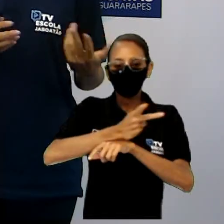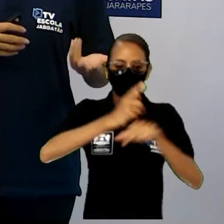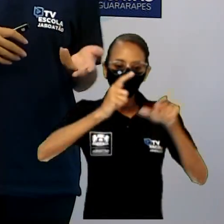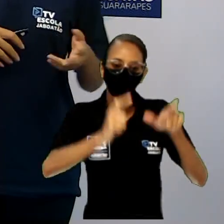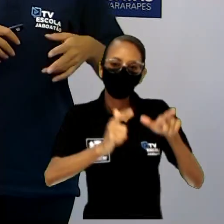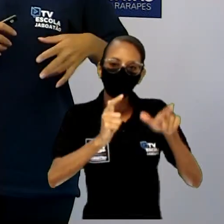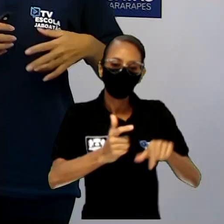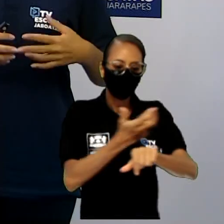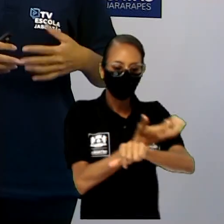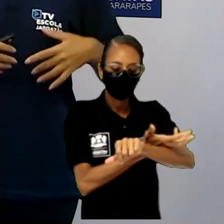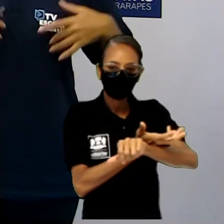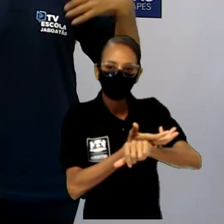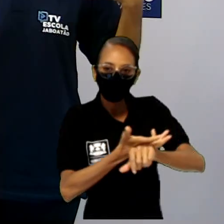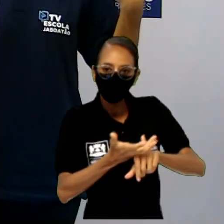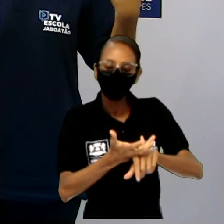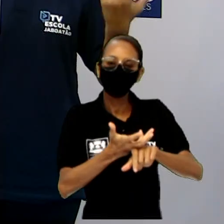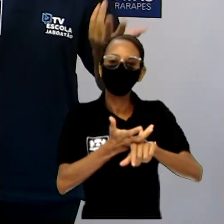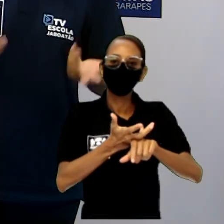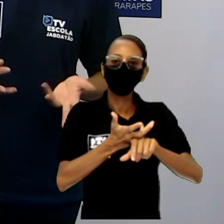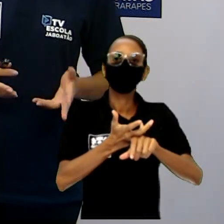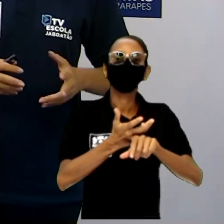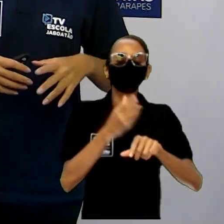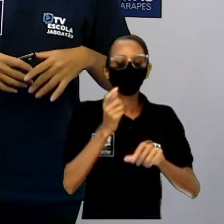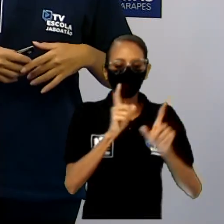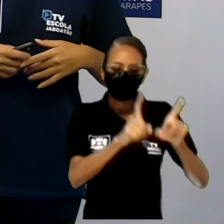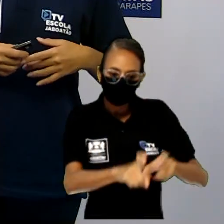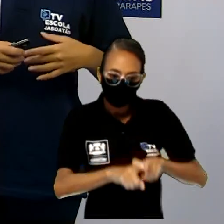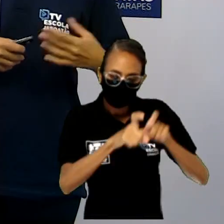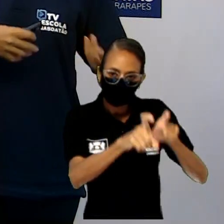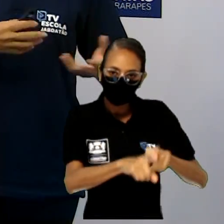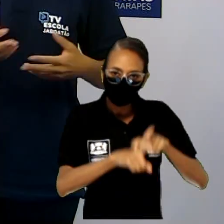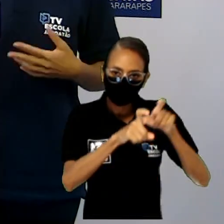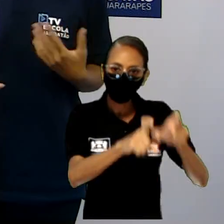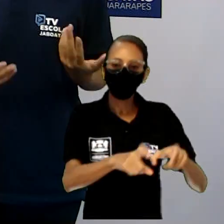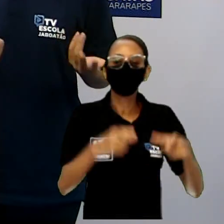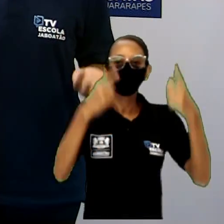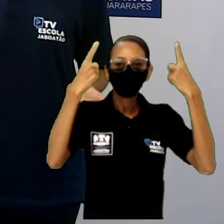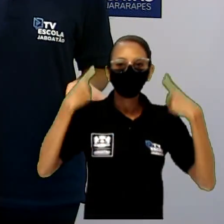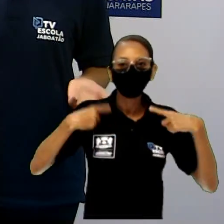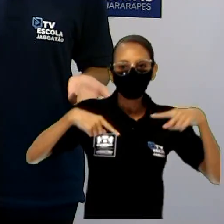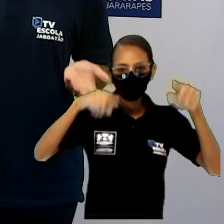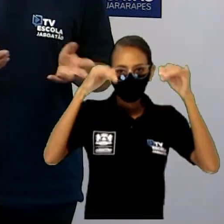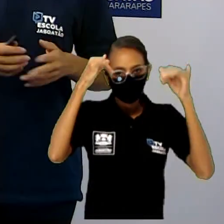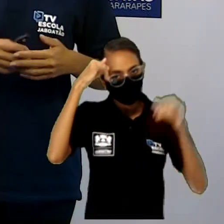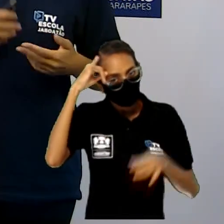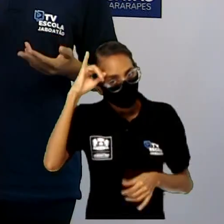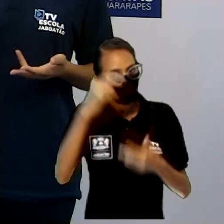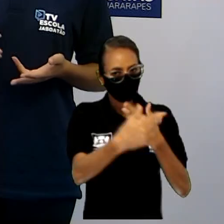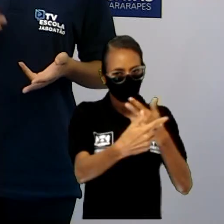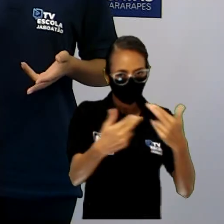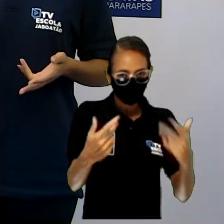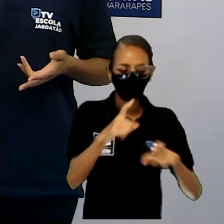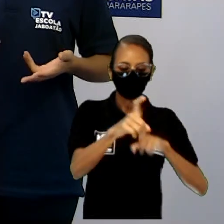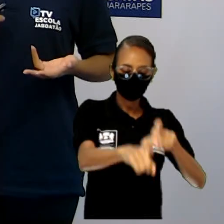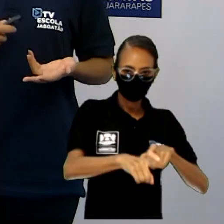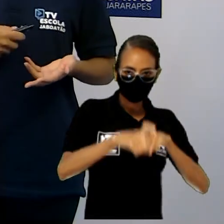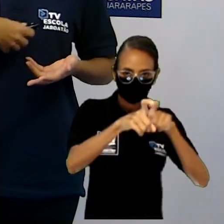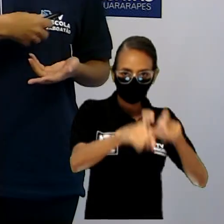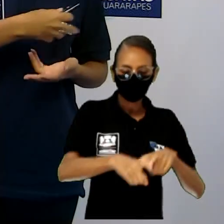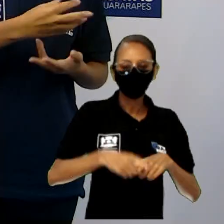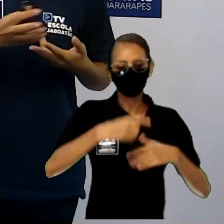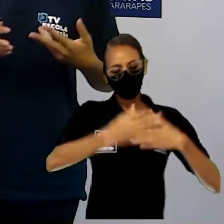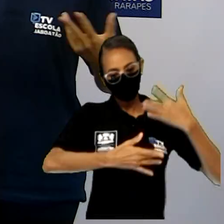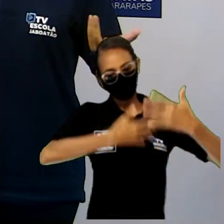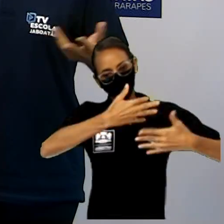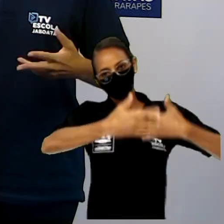férteis, onde eles pudessem ali realizar suas plantações e criar os seus animais, tá? Então, ao longo da história, a gente vai ver que esse